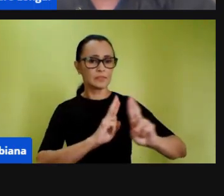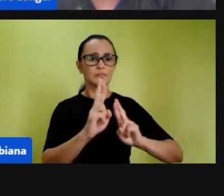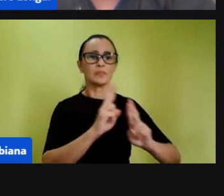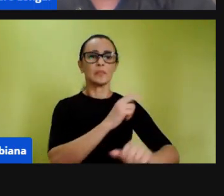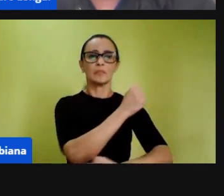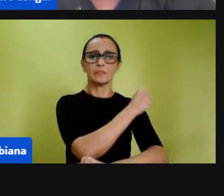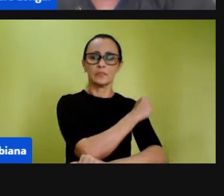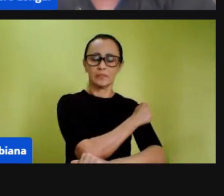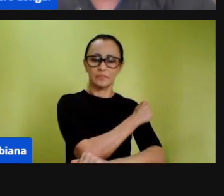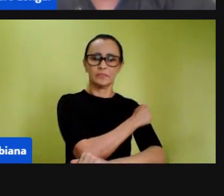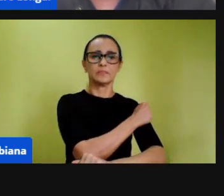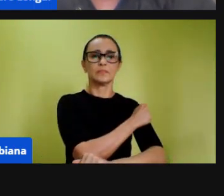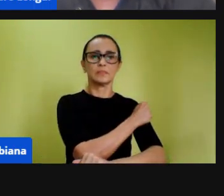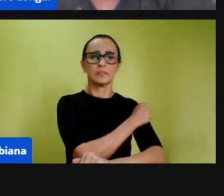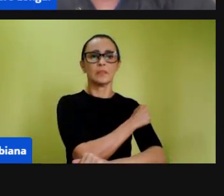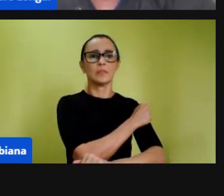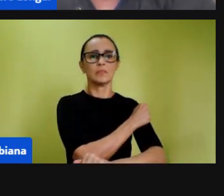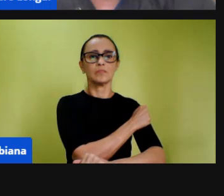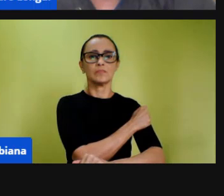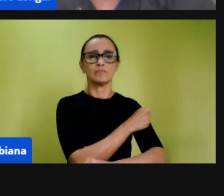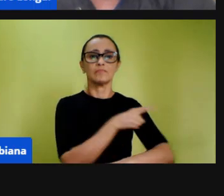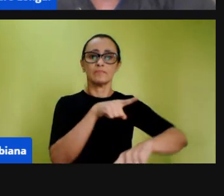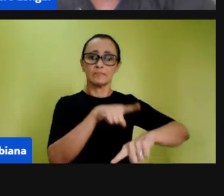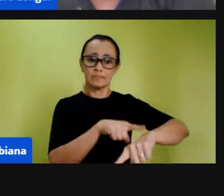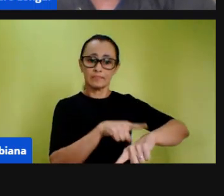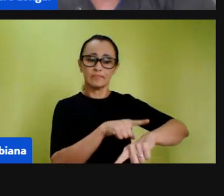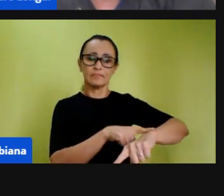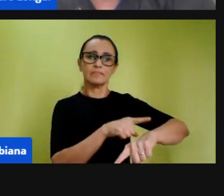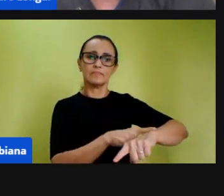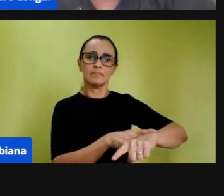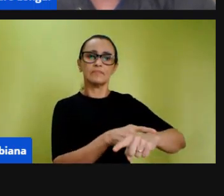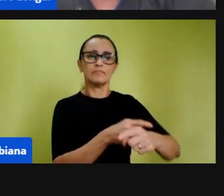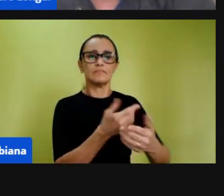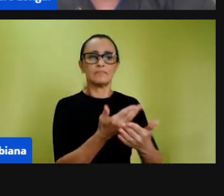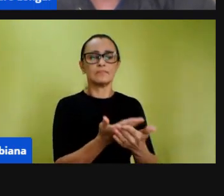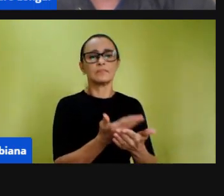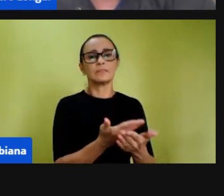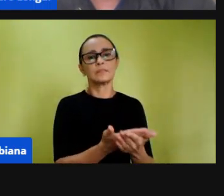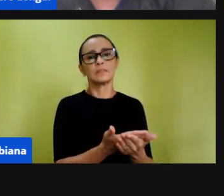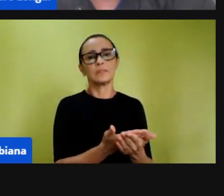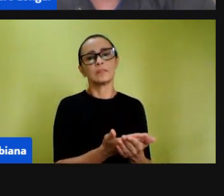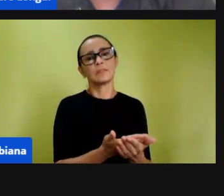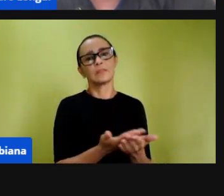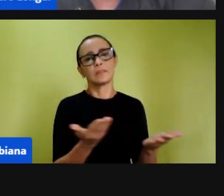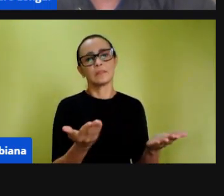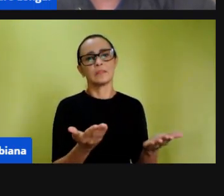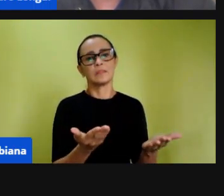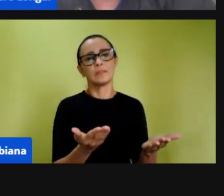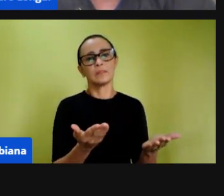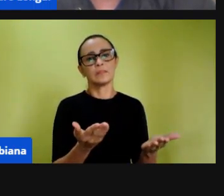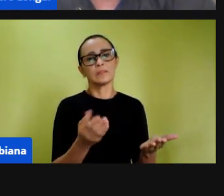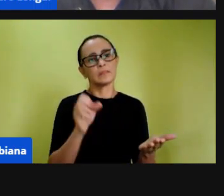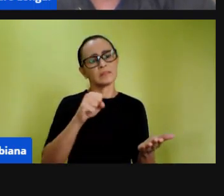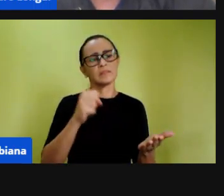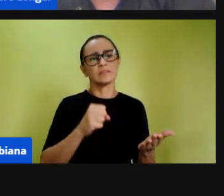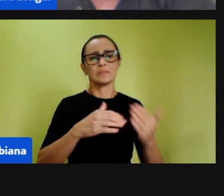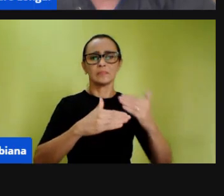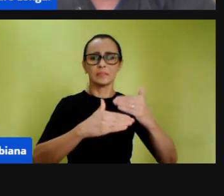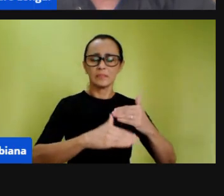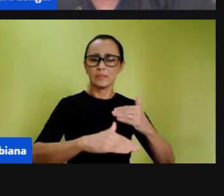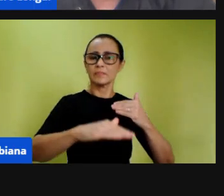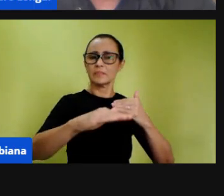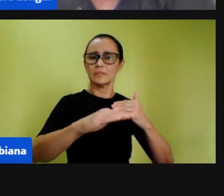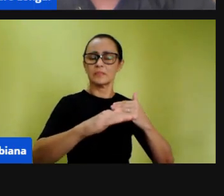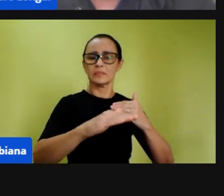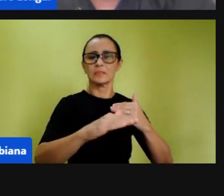Ou seja, notar realmente se esse processo, se aquela ferramenta, se aquela estratégia foi